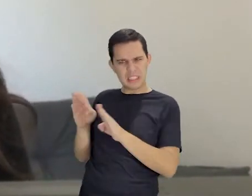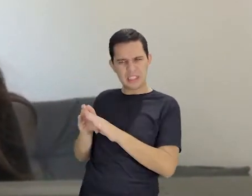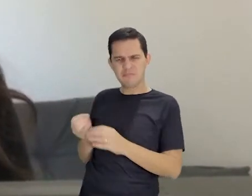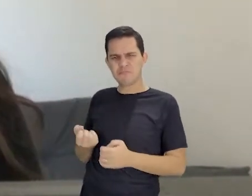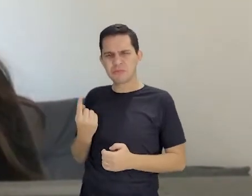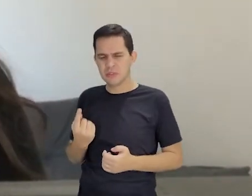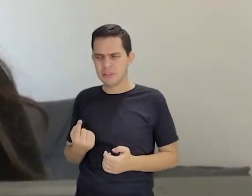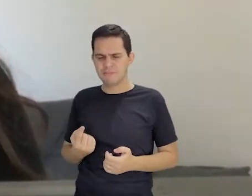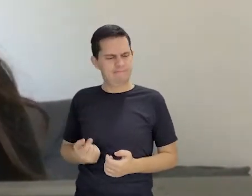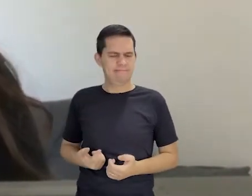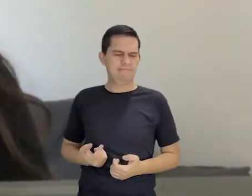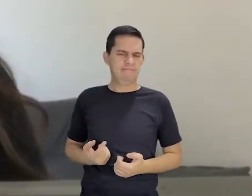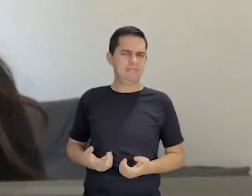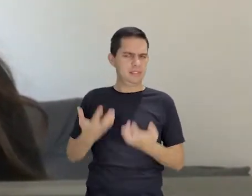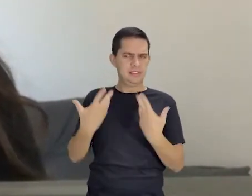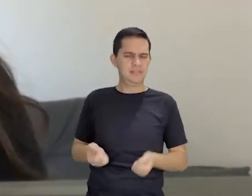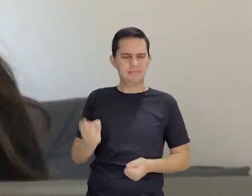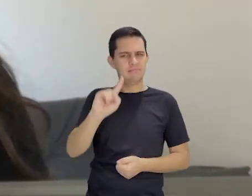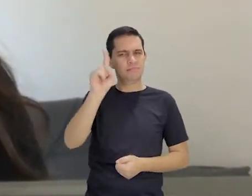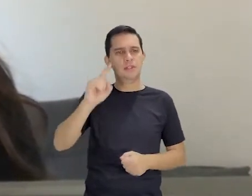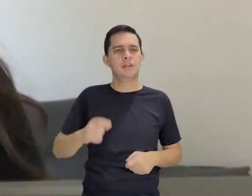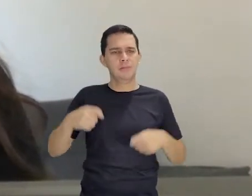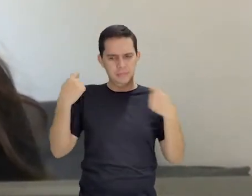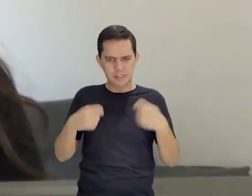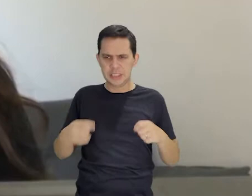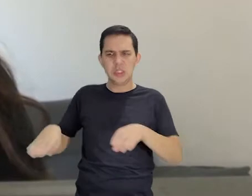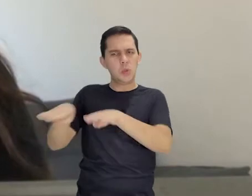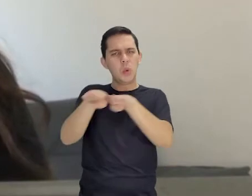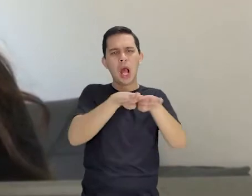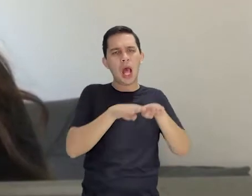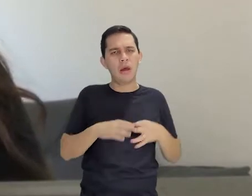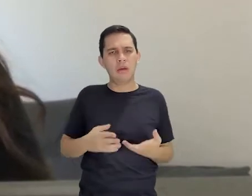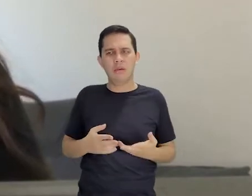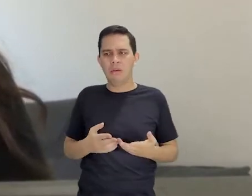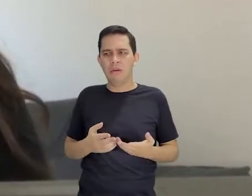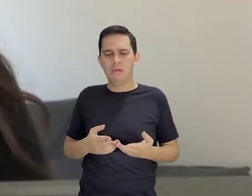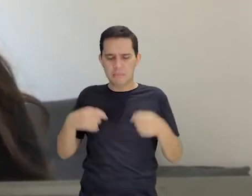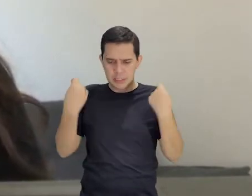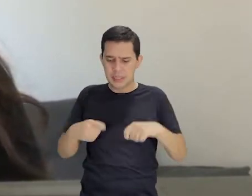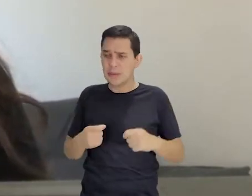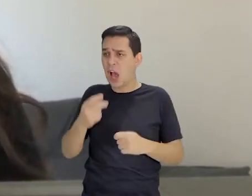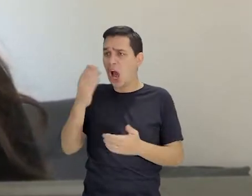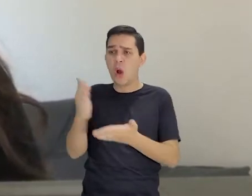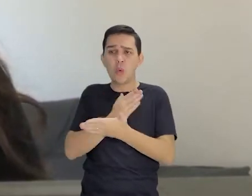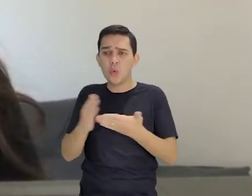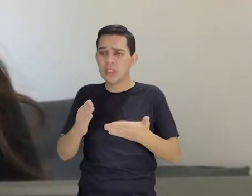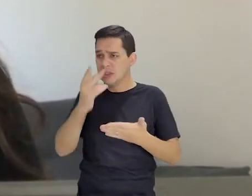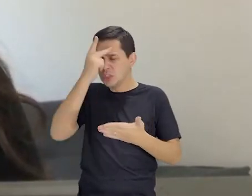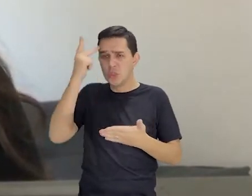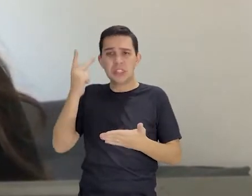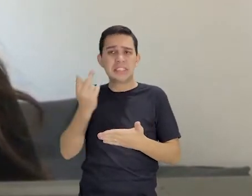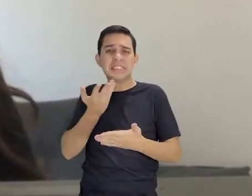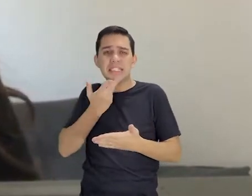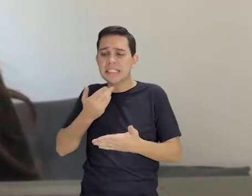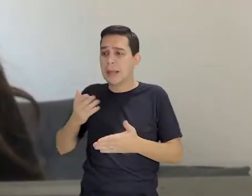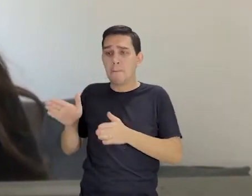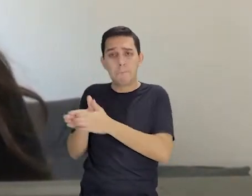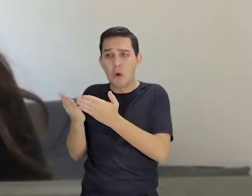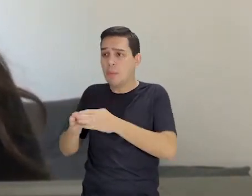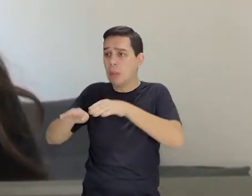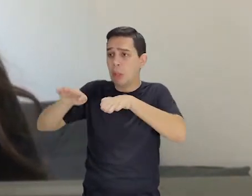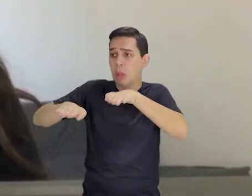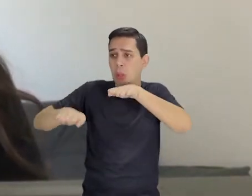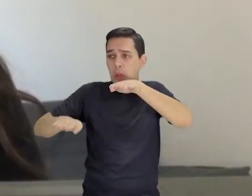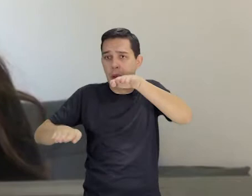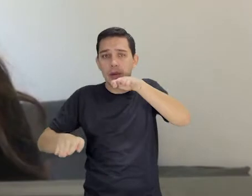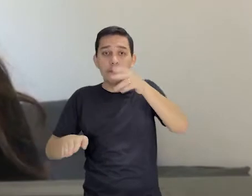pode aceitar. Incentivo à desigualdade social, aumenta o fosso social existente entre